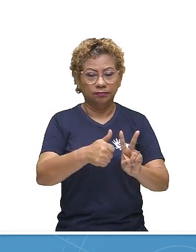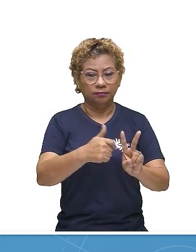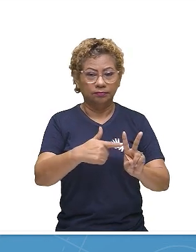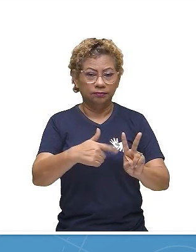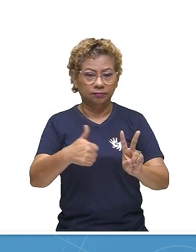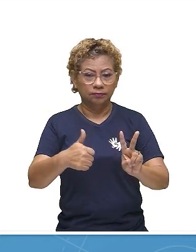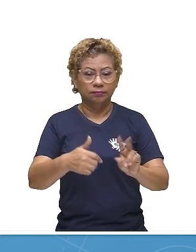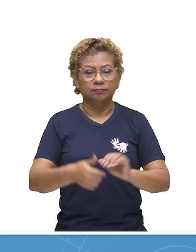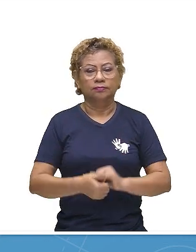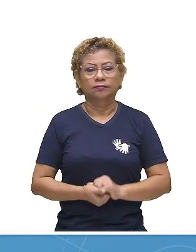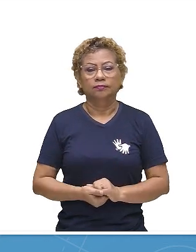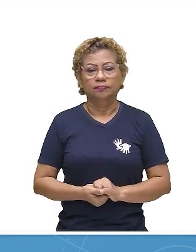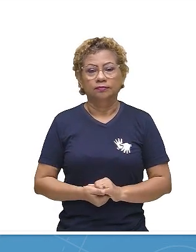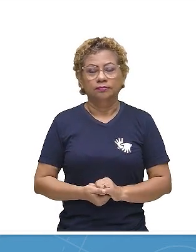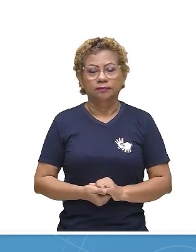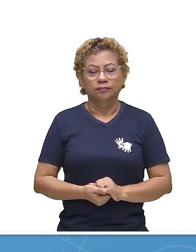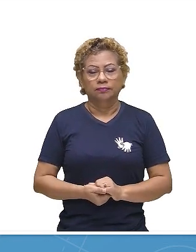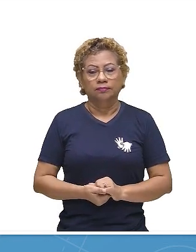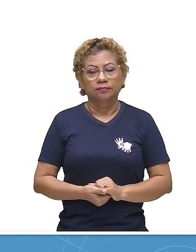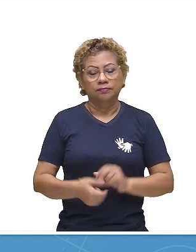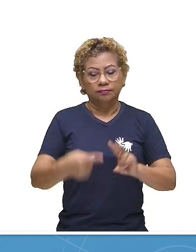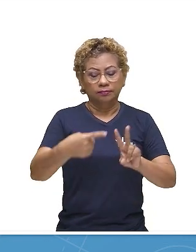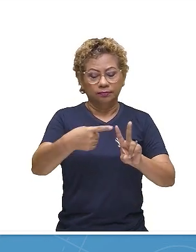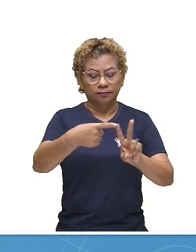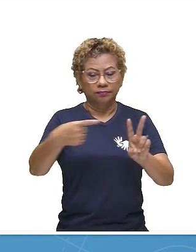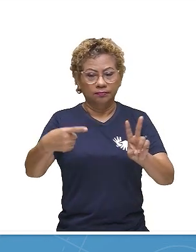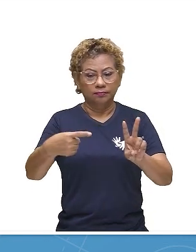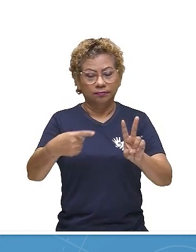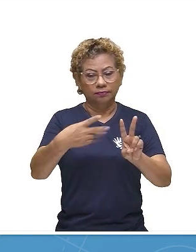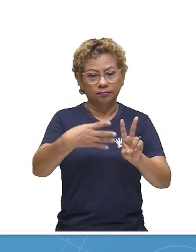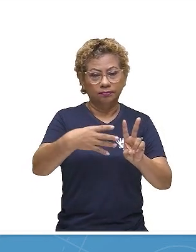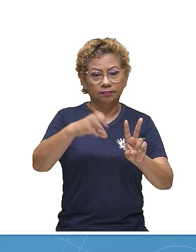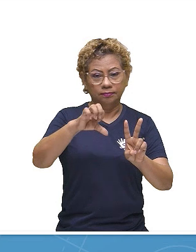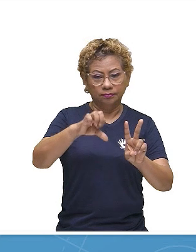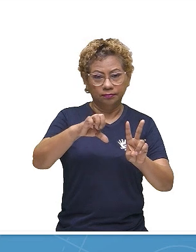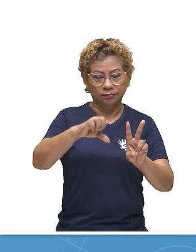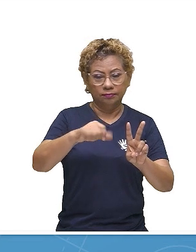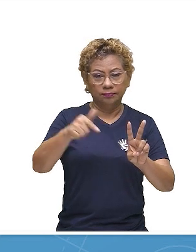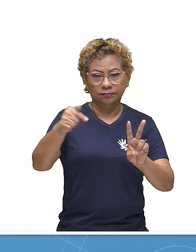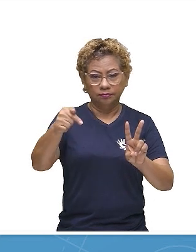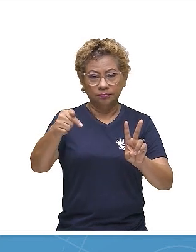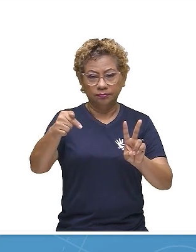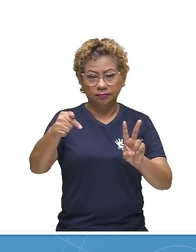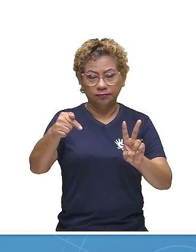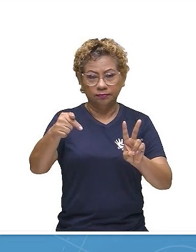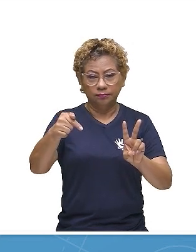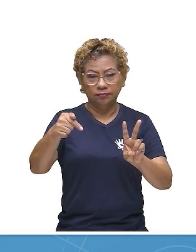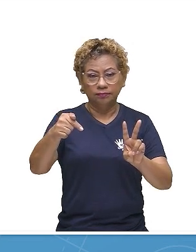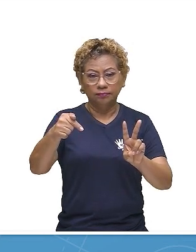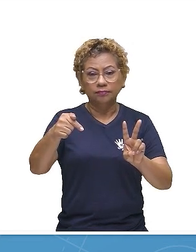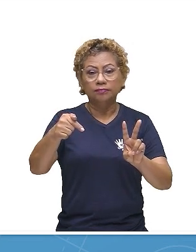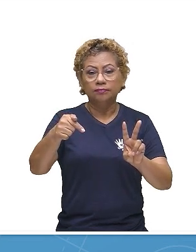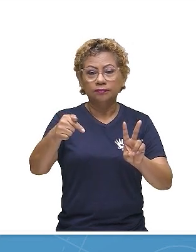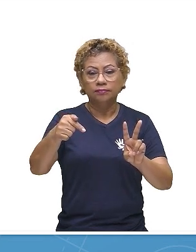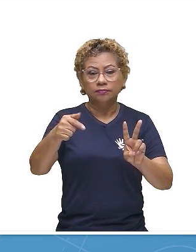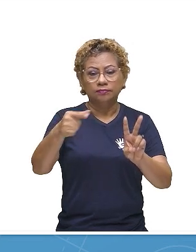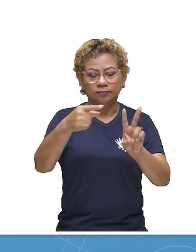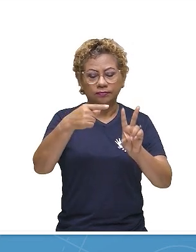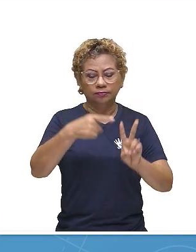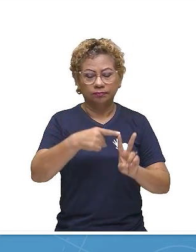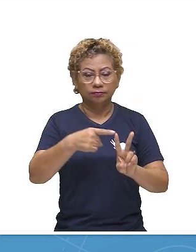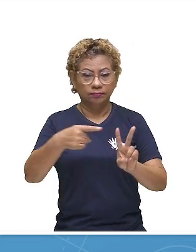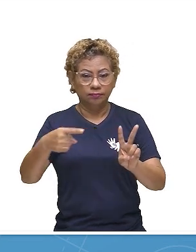de 49 é 7, porque 7 ao quadrado é 49. E raiz quadrada de 121 é 11, porque 11 ao quadrado